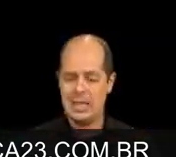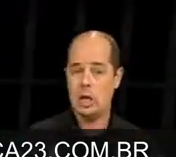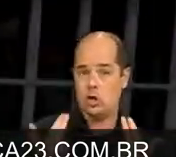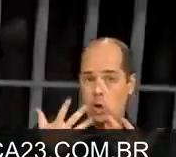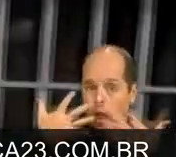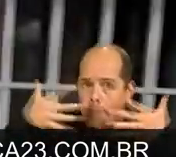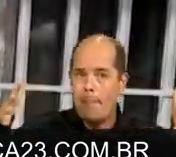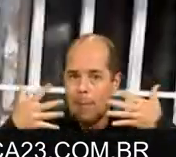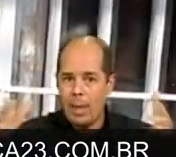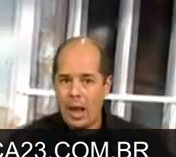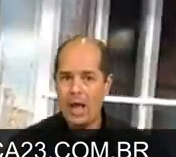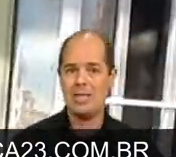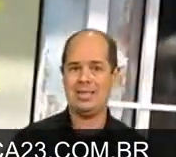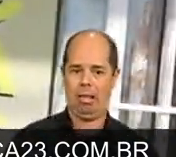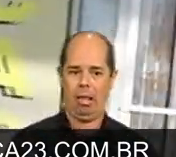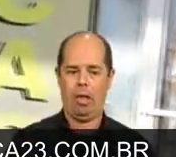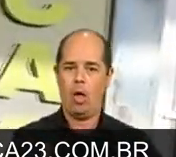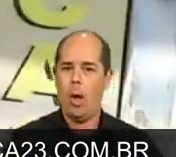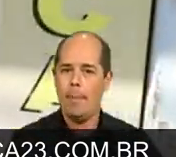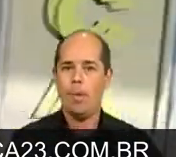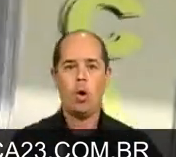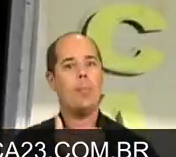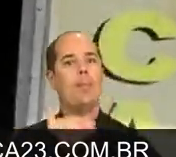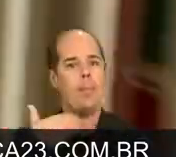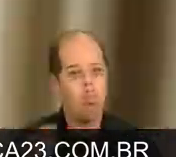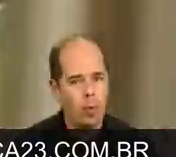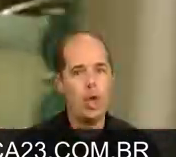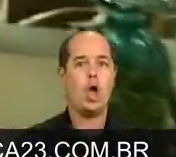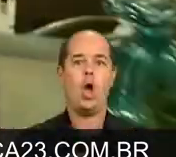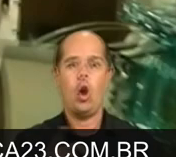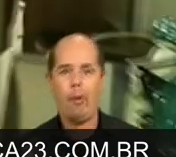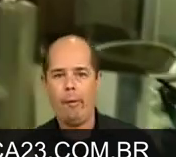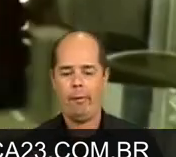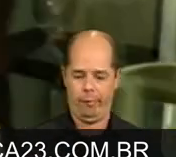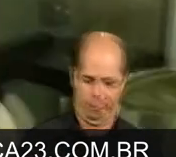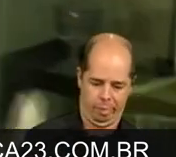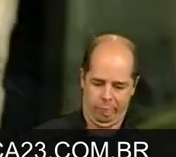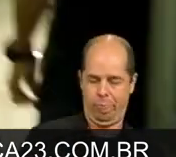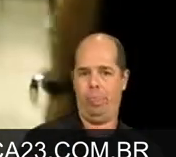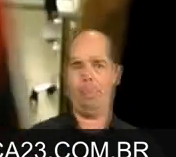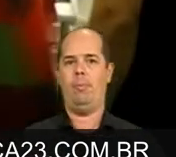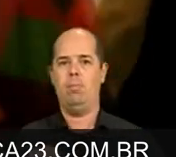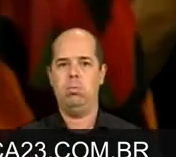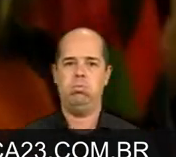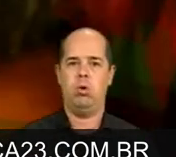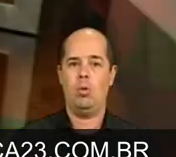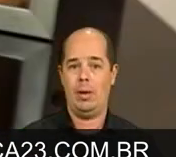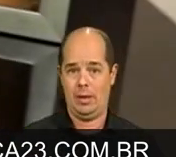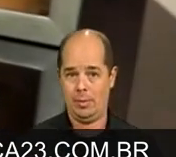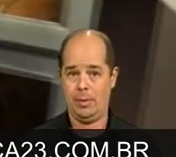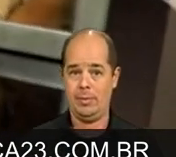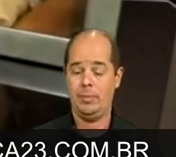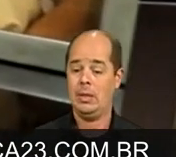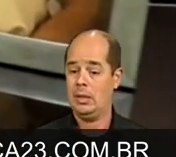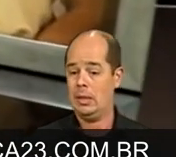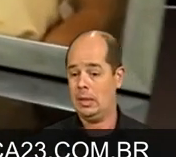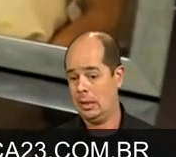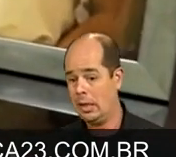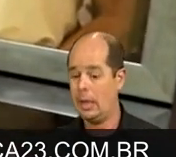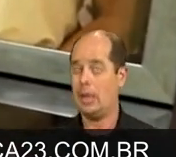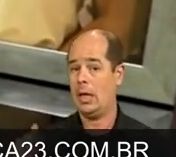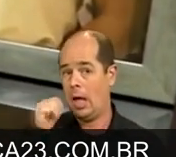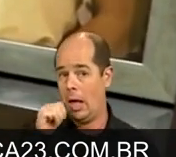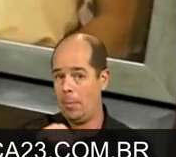fatais. A mãe do Felipe morreu no ano passado em Brasília após uma lipoaspiração e uma abdominoplastia. Eliane